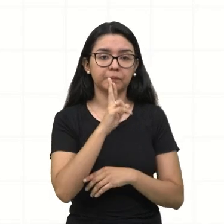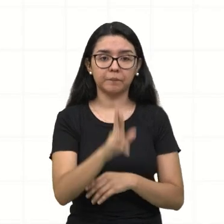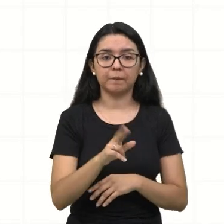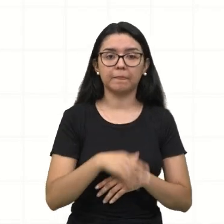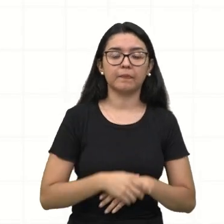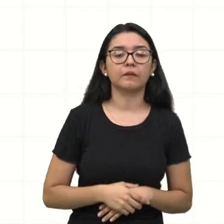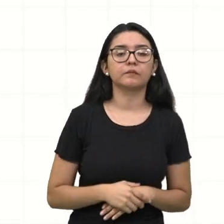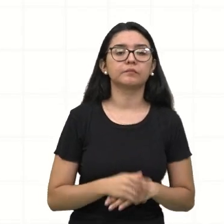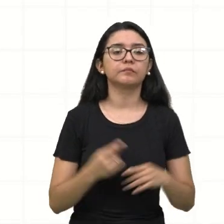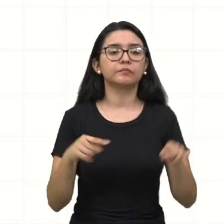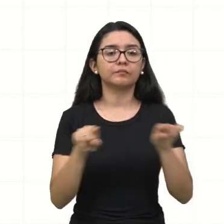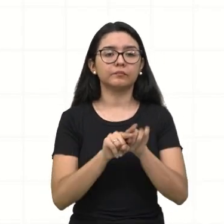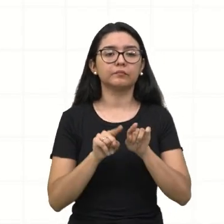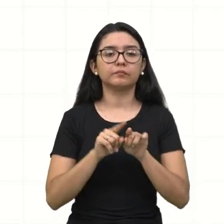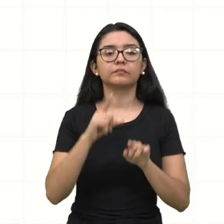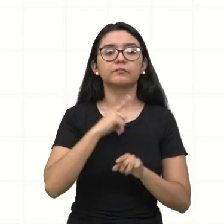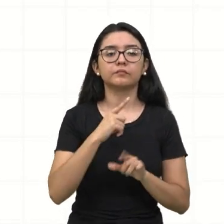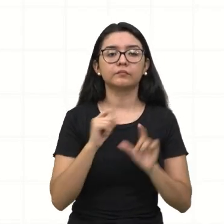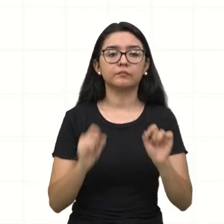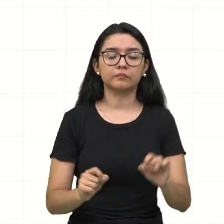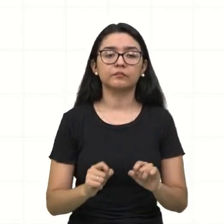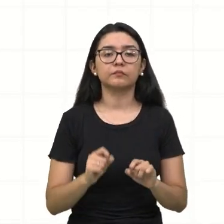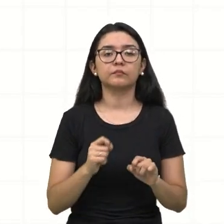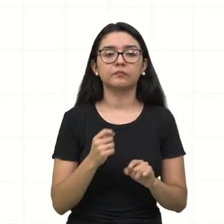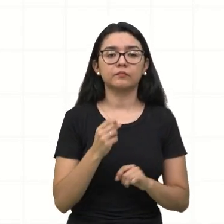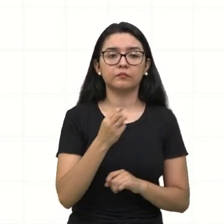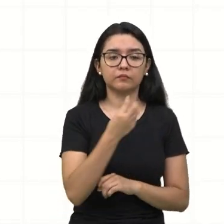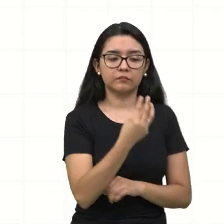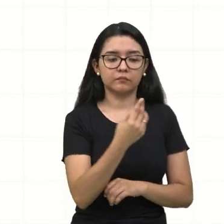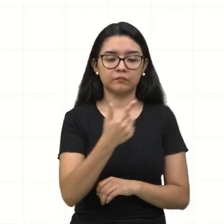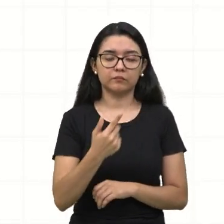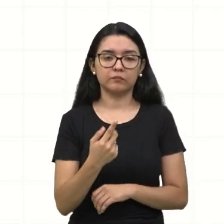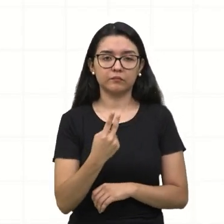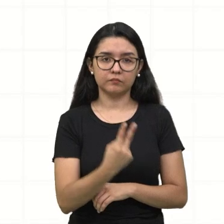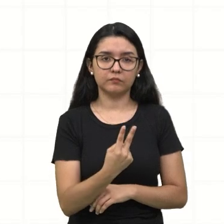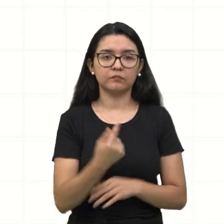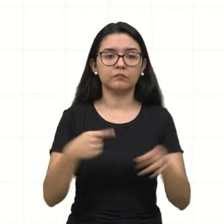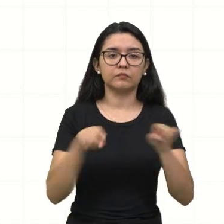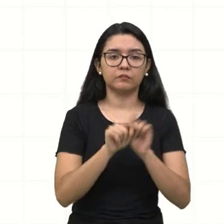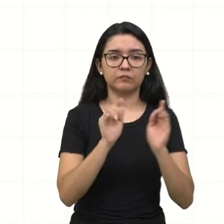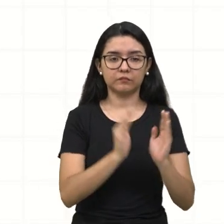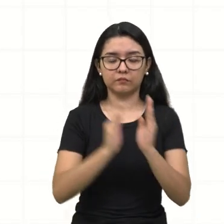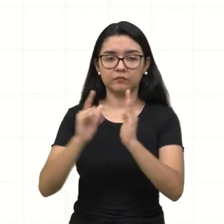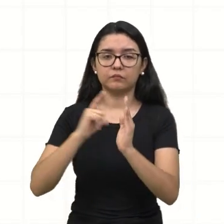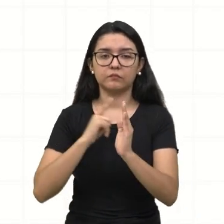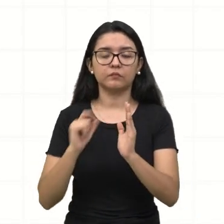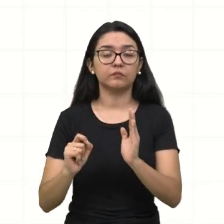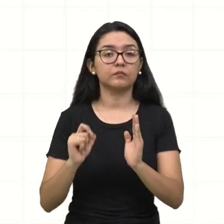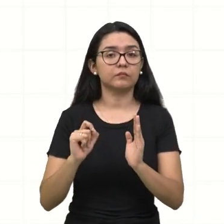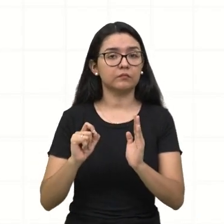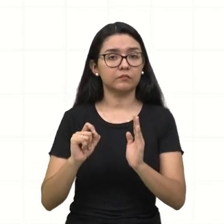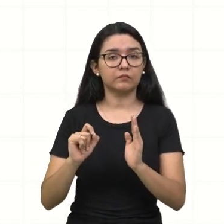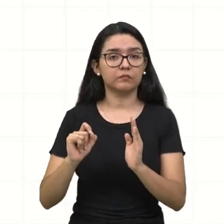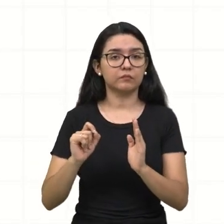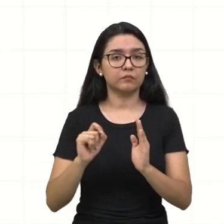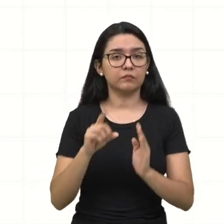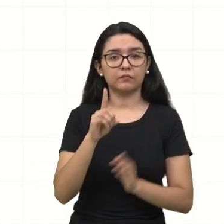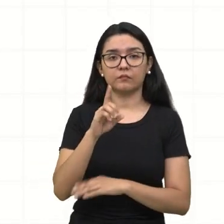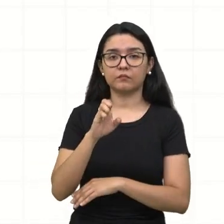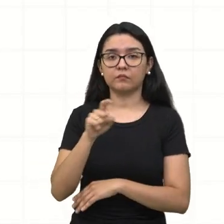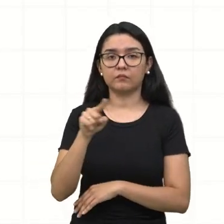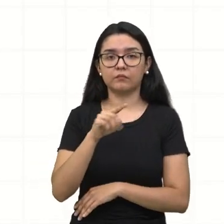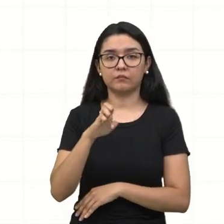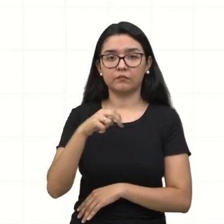algarismo após a divisão. Então aqui nós temos a unidade de milhar. Em seguida nós temos o quê? A dezena de